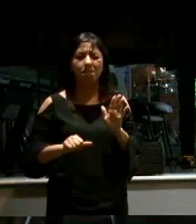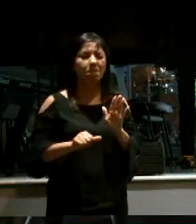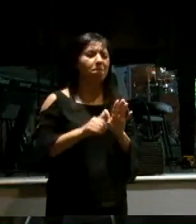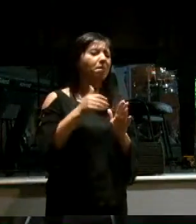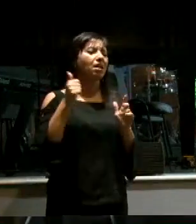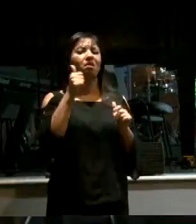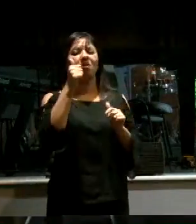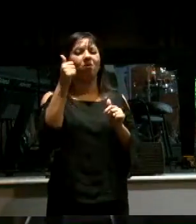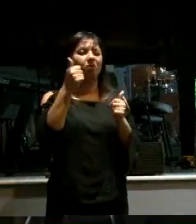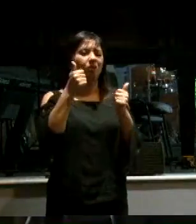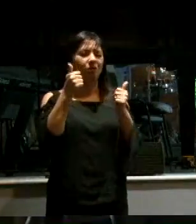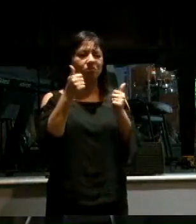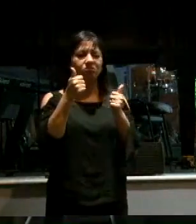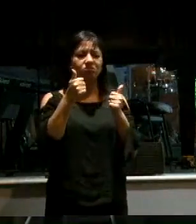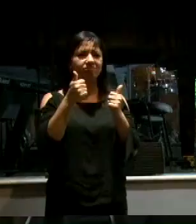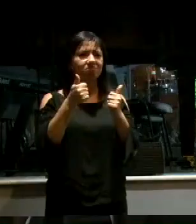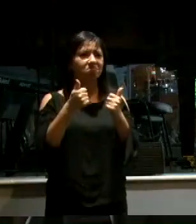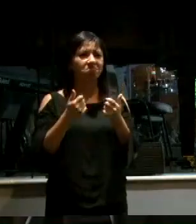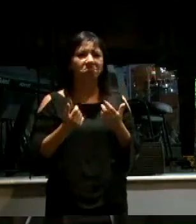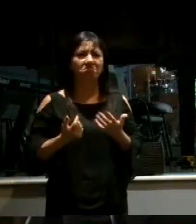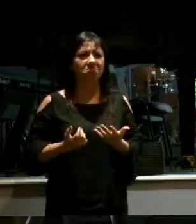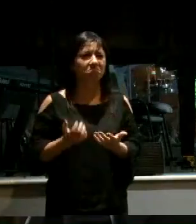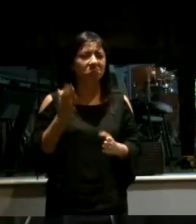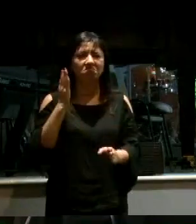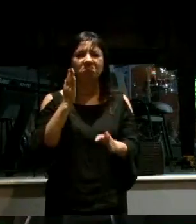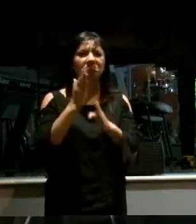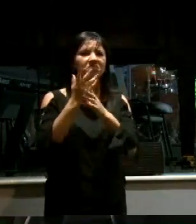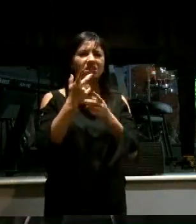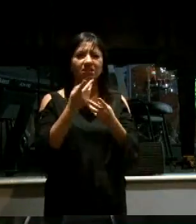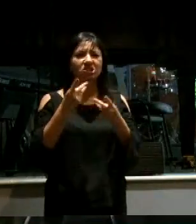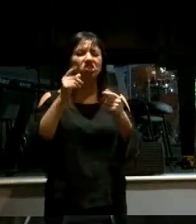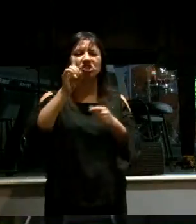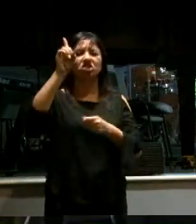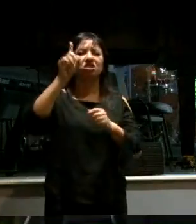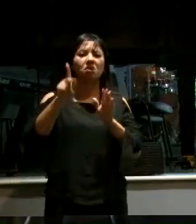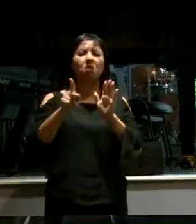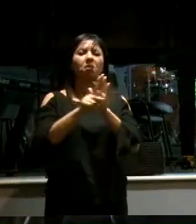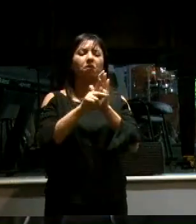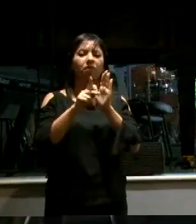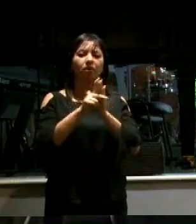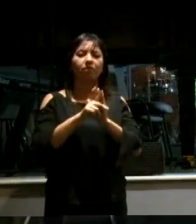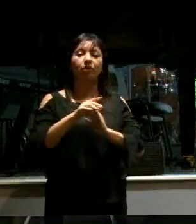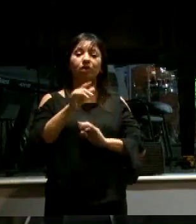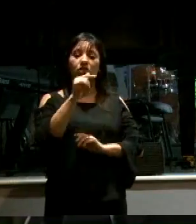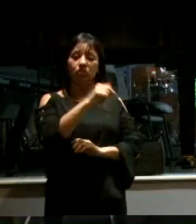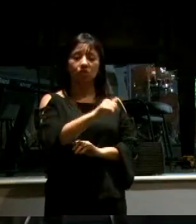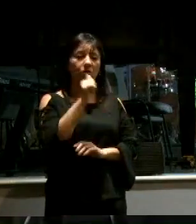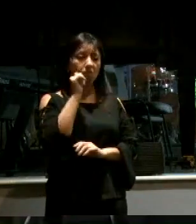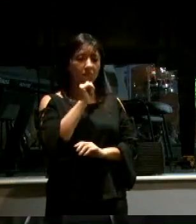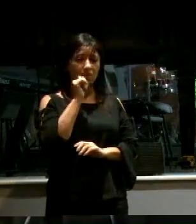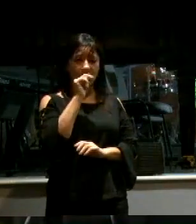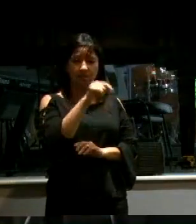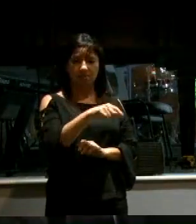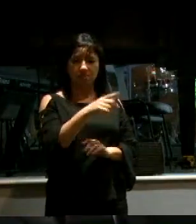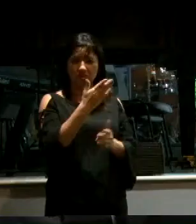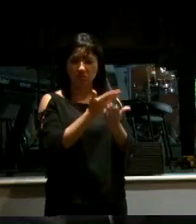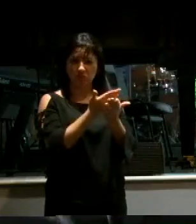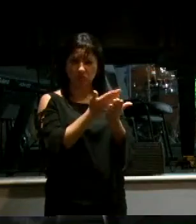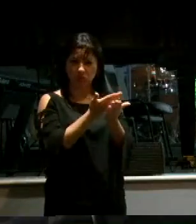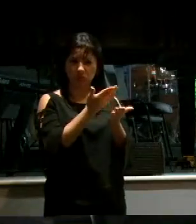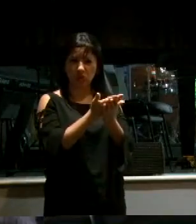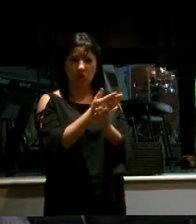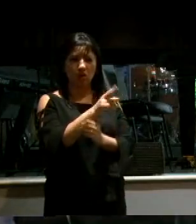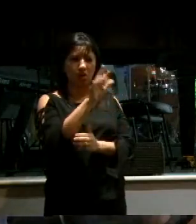que estudou na USP, casada com um médico que estudou na USP, ateu, viu Deus fazer